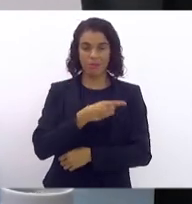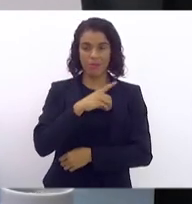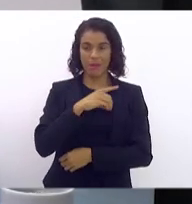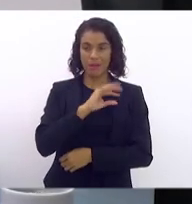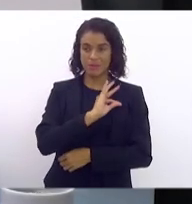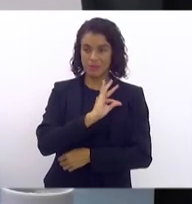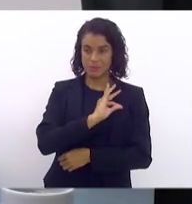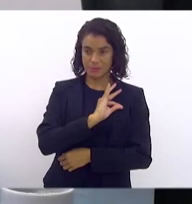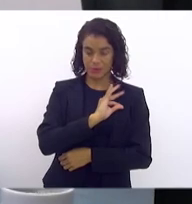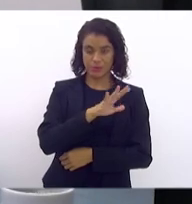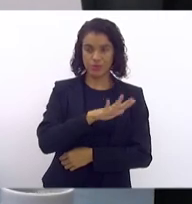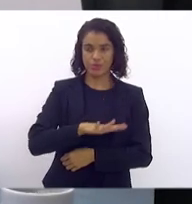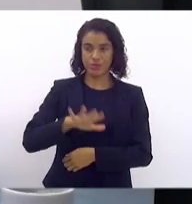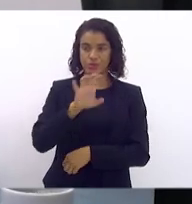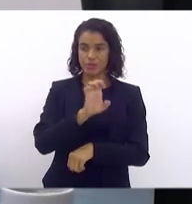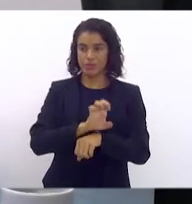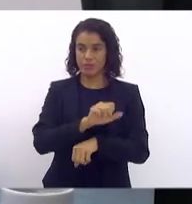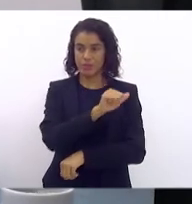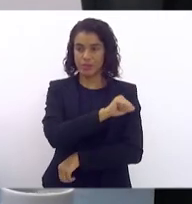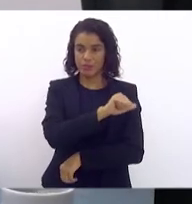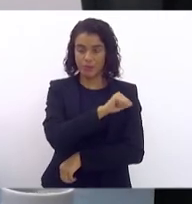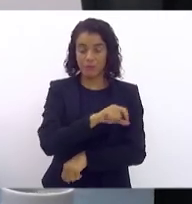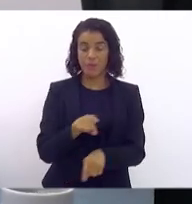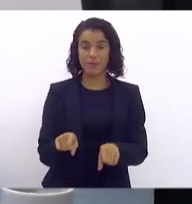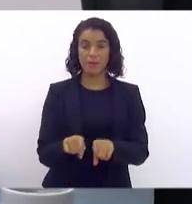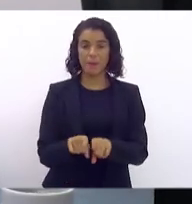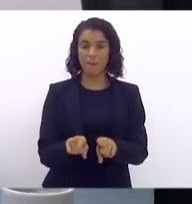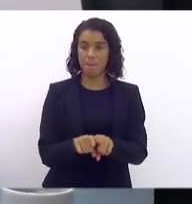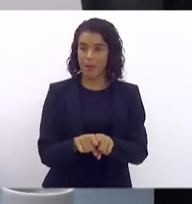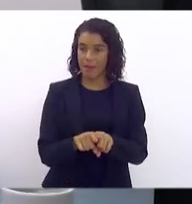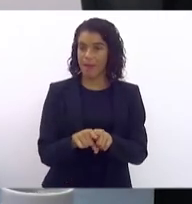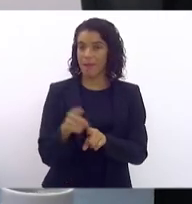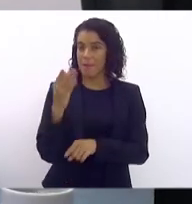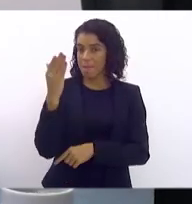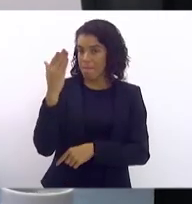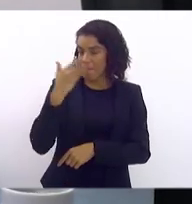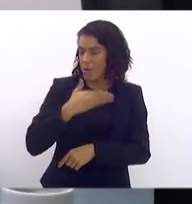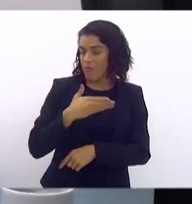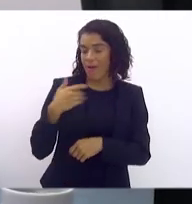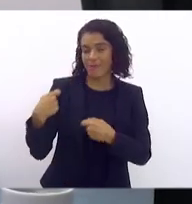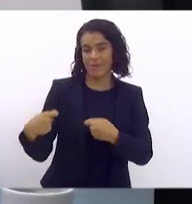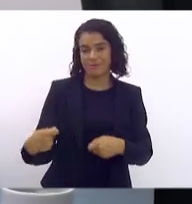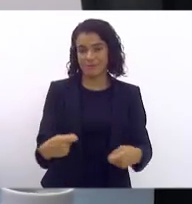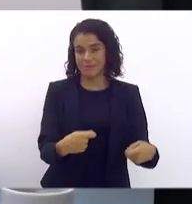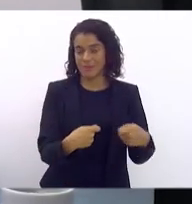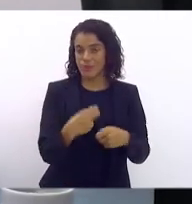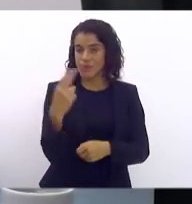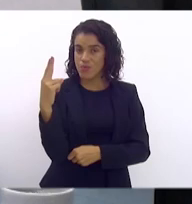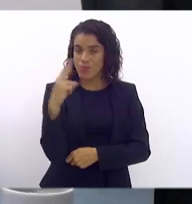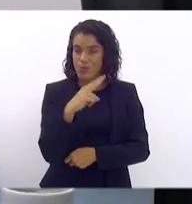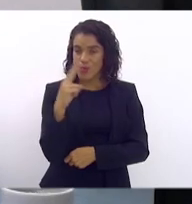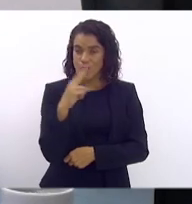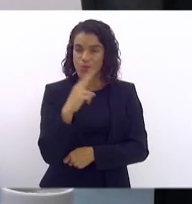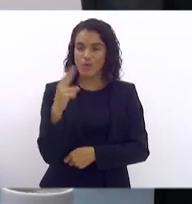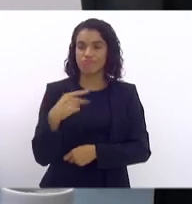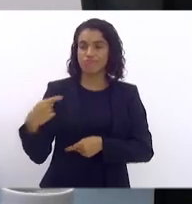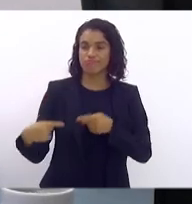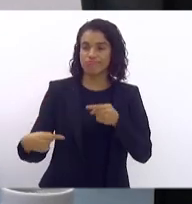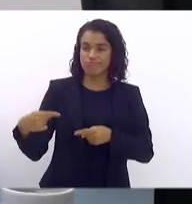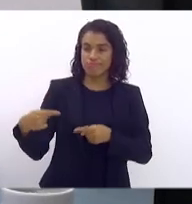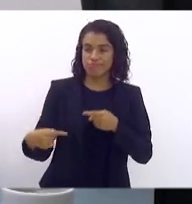no âmbito do do Estado do Rio de Janeiro mas também demonstrou a urgência tão necessária desse debate